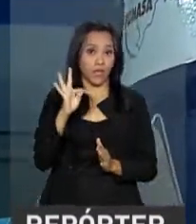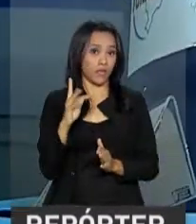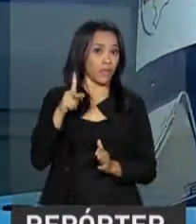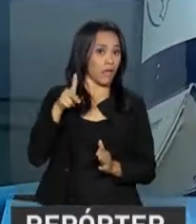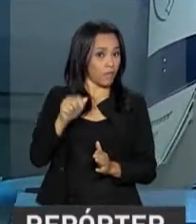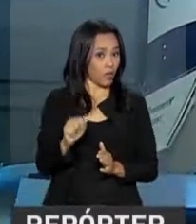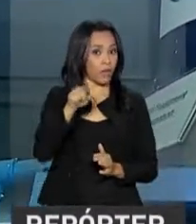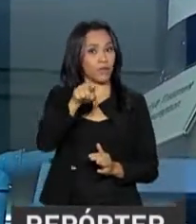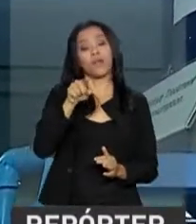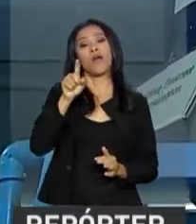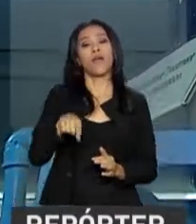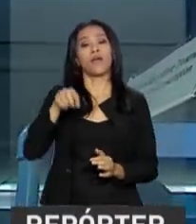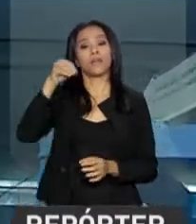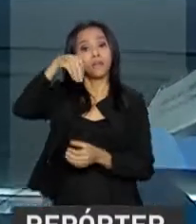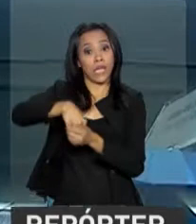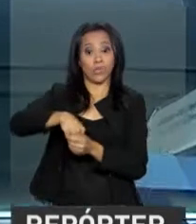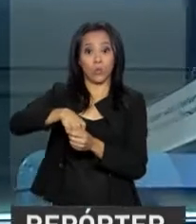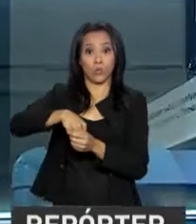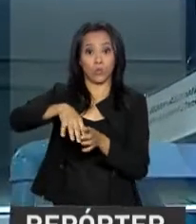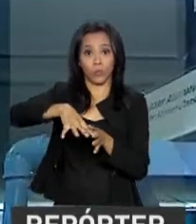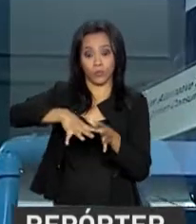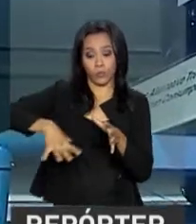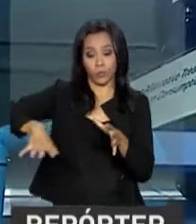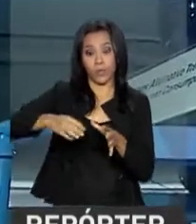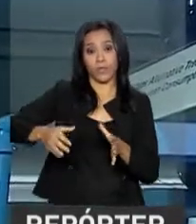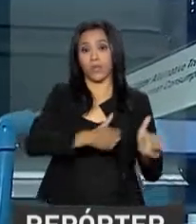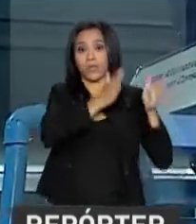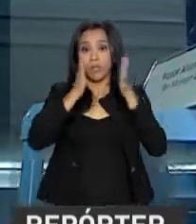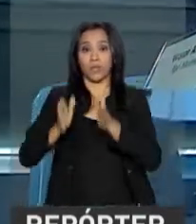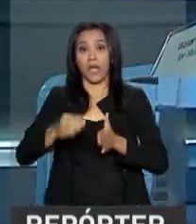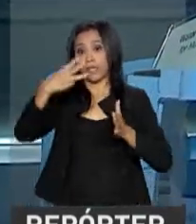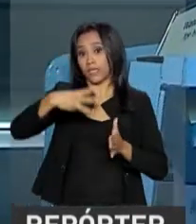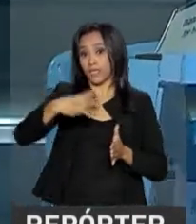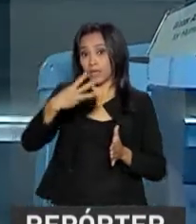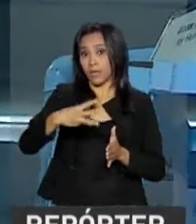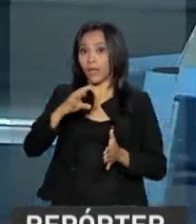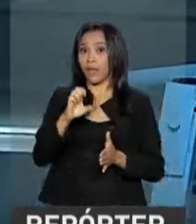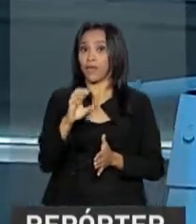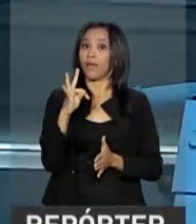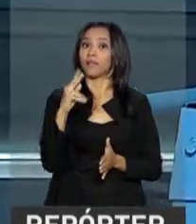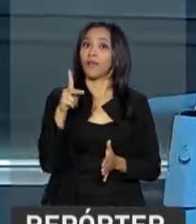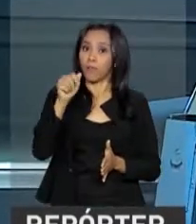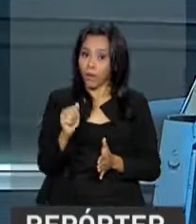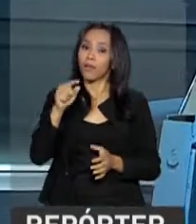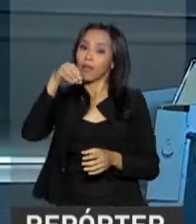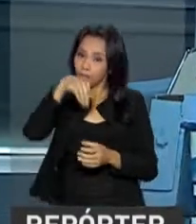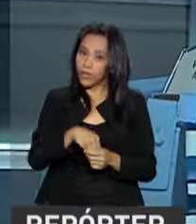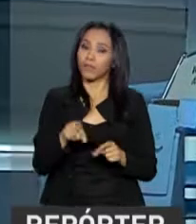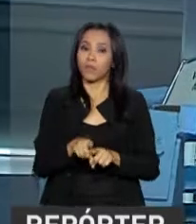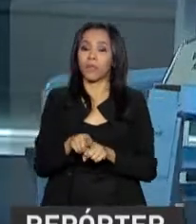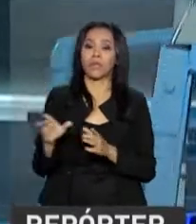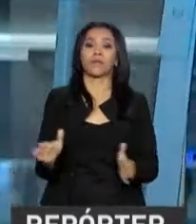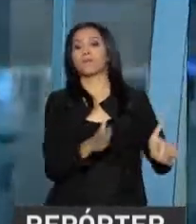ocorre aqui dentro do reservatório a terceira etapa que é a de cantá são também ocorre dentro do reservatório a